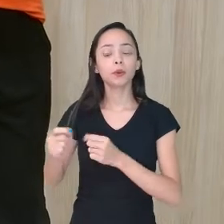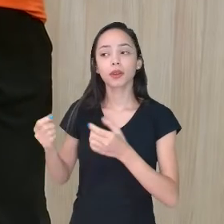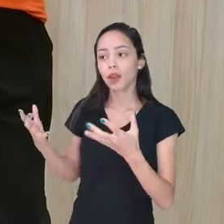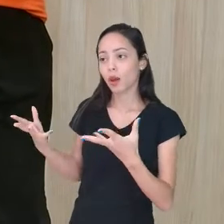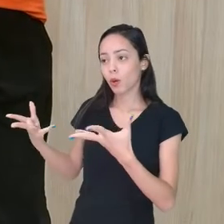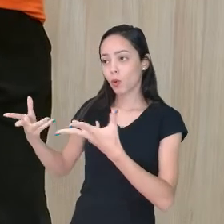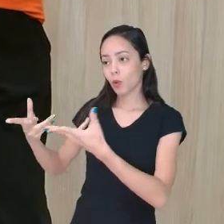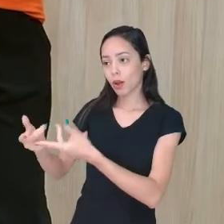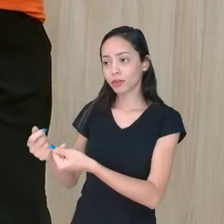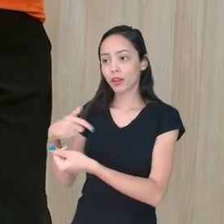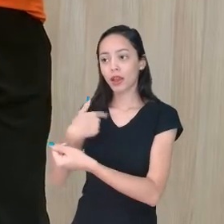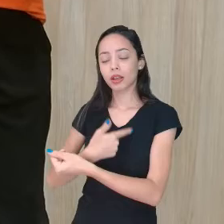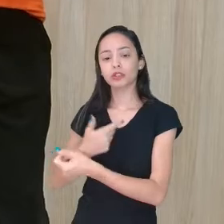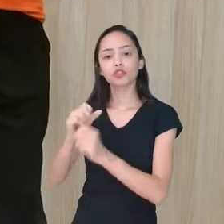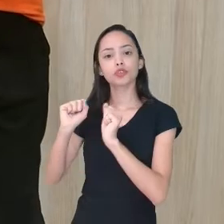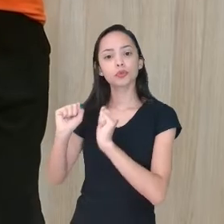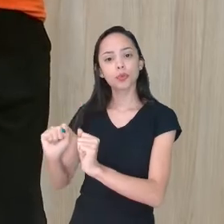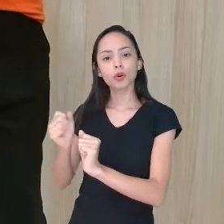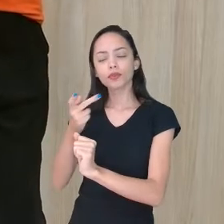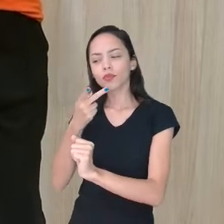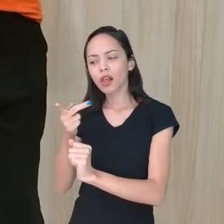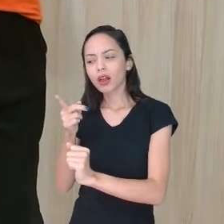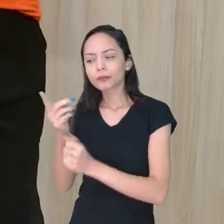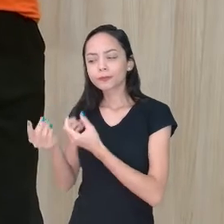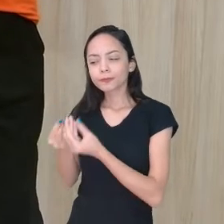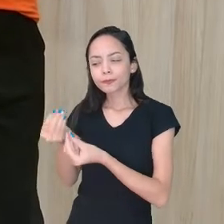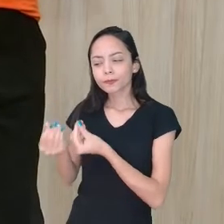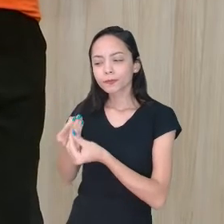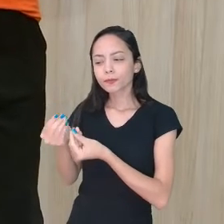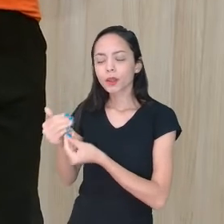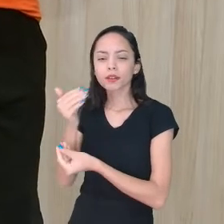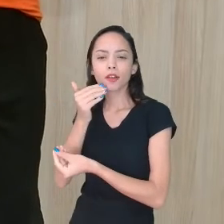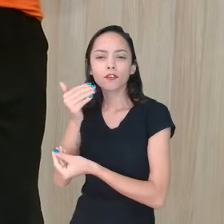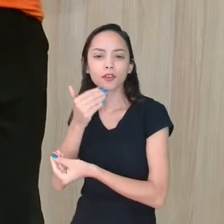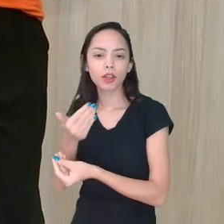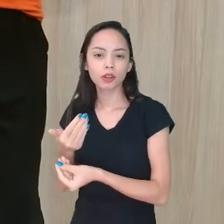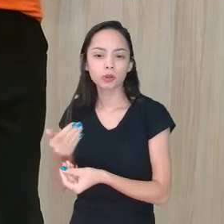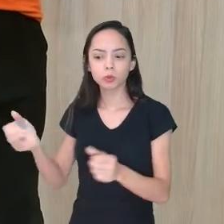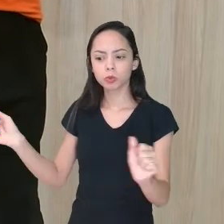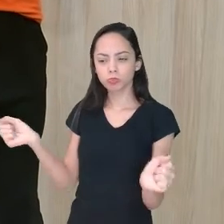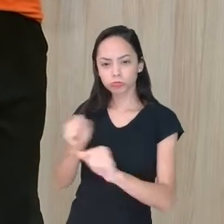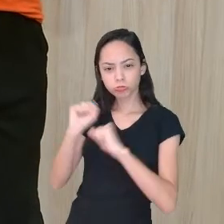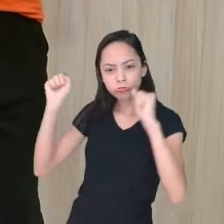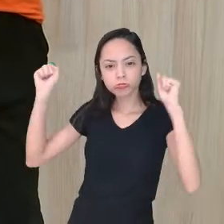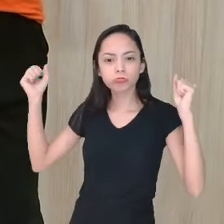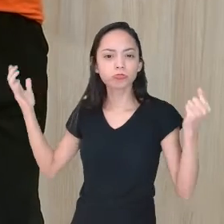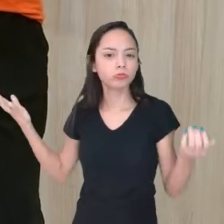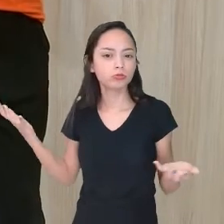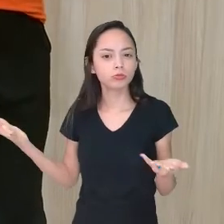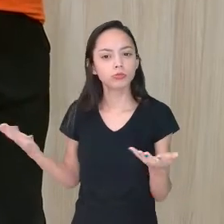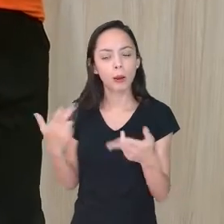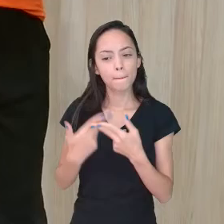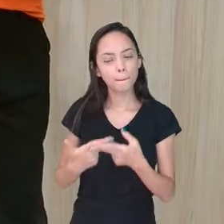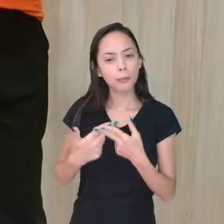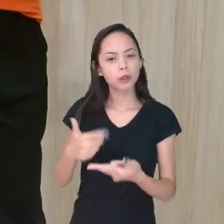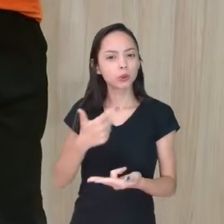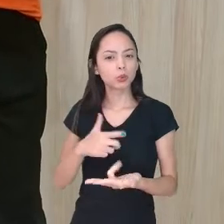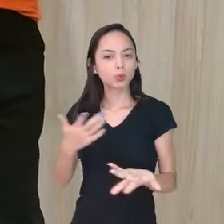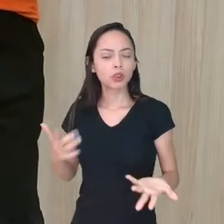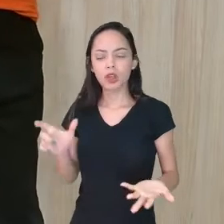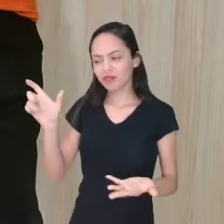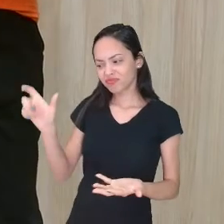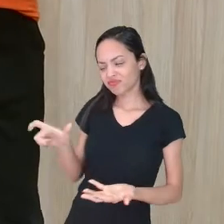qualidades que a gente pode chamar de defeitos. Ela é irritada, ela é estourada. Ai, ele é